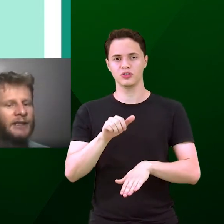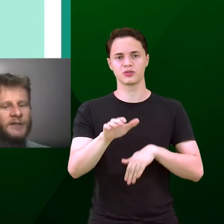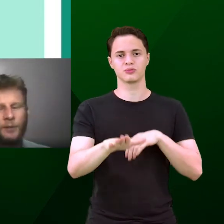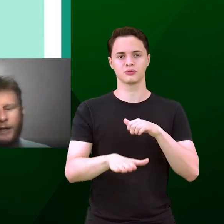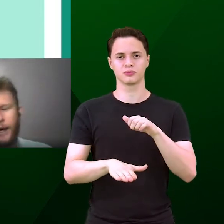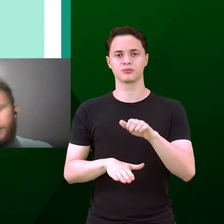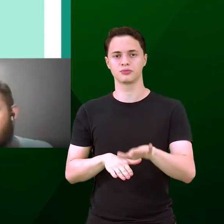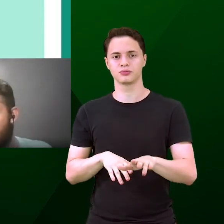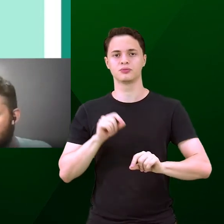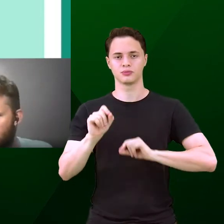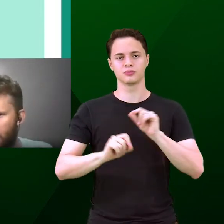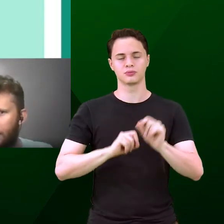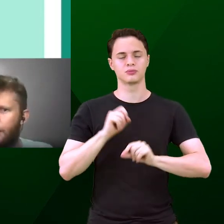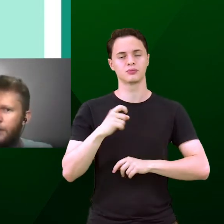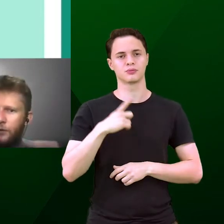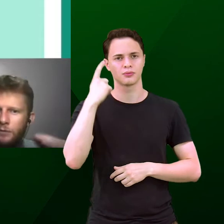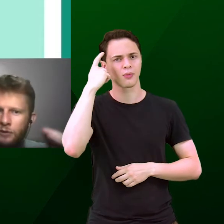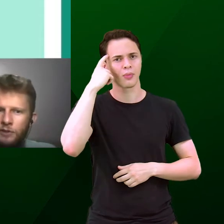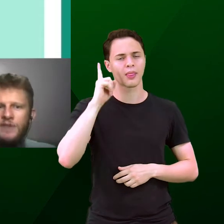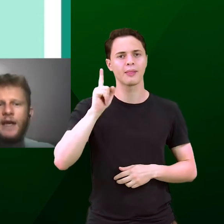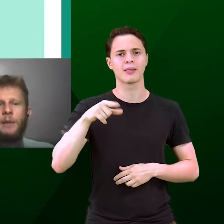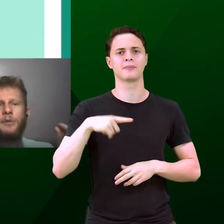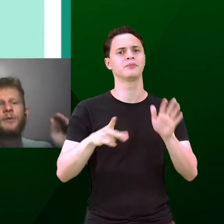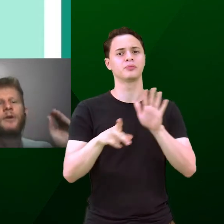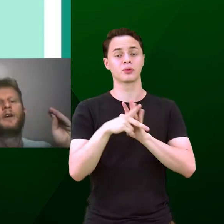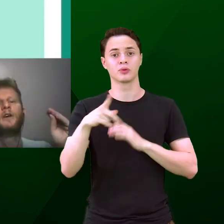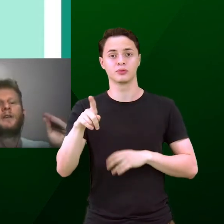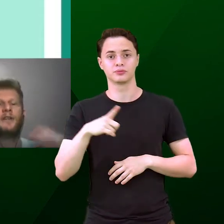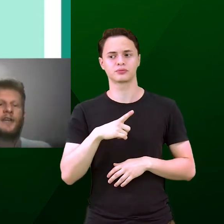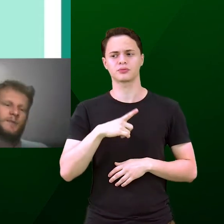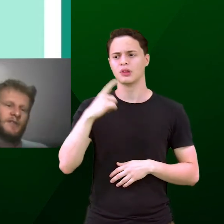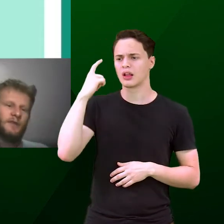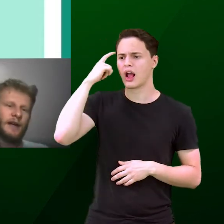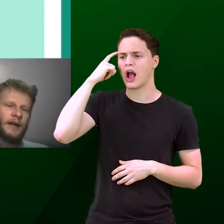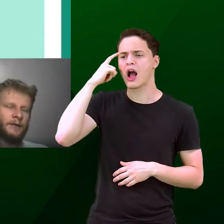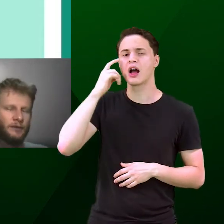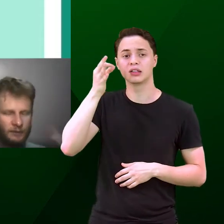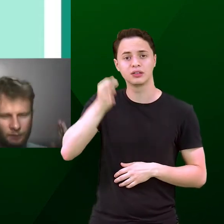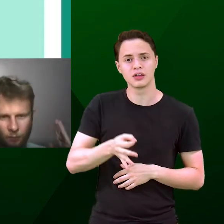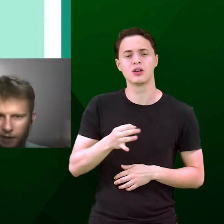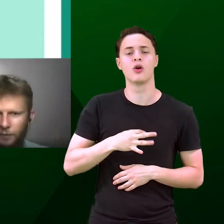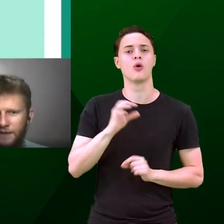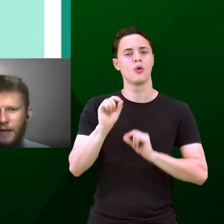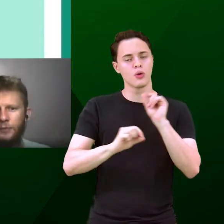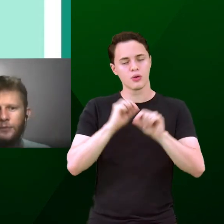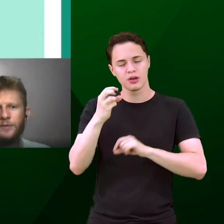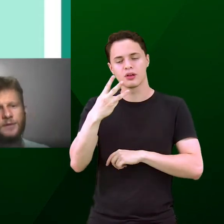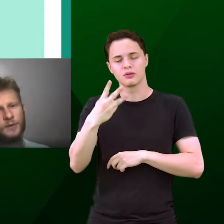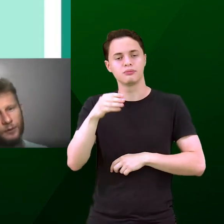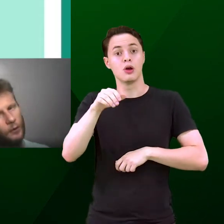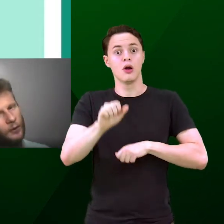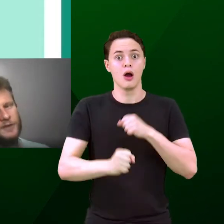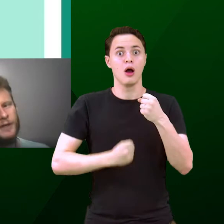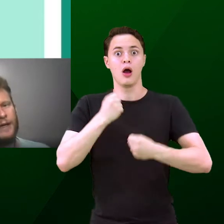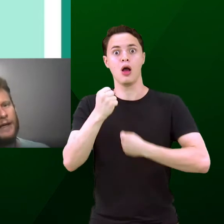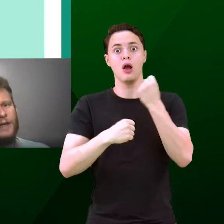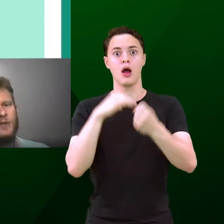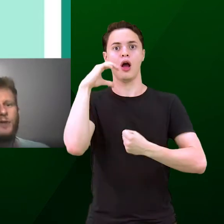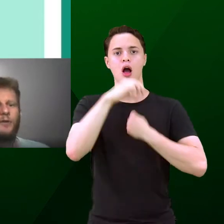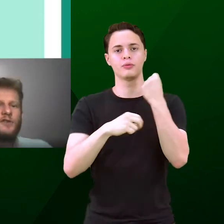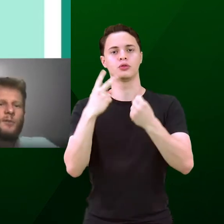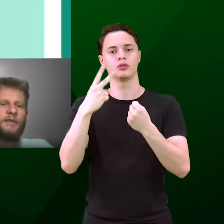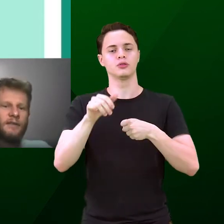então quero melhorar isso para não cansar tanto. Então a gente aqui, vocês já consegue observar que a gente aumenta um pouco o tempo, né,